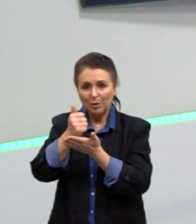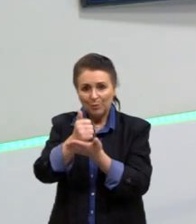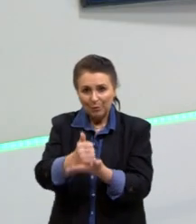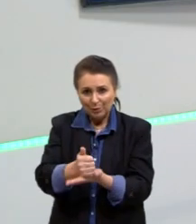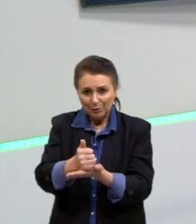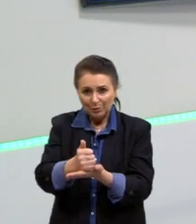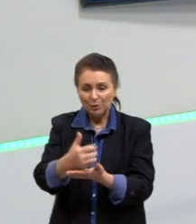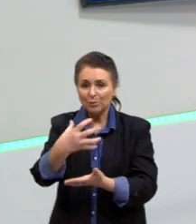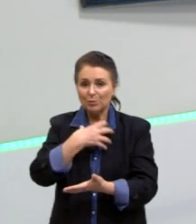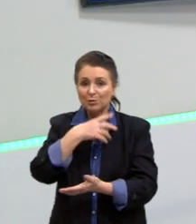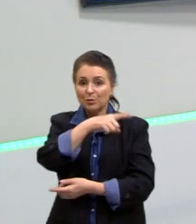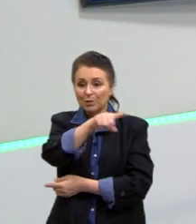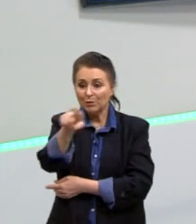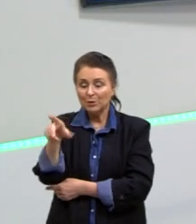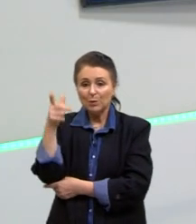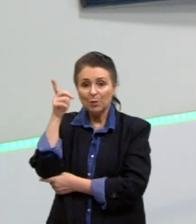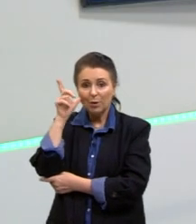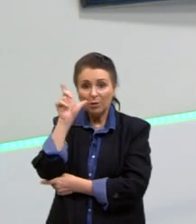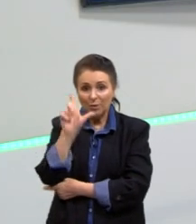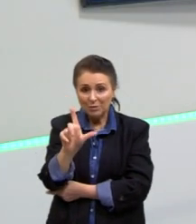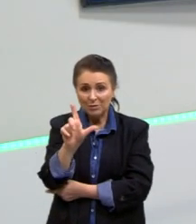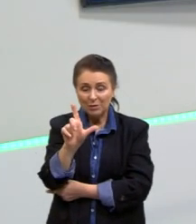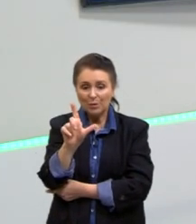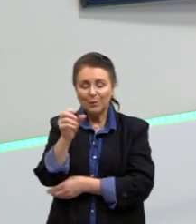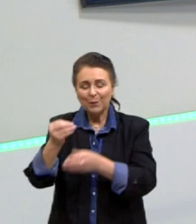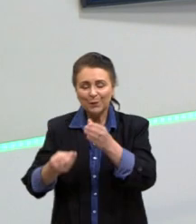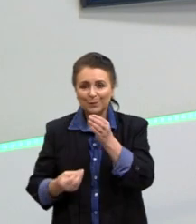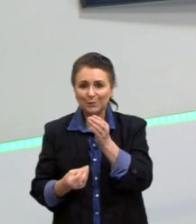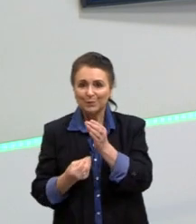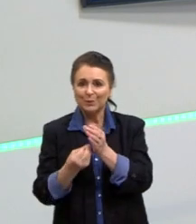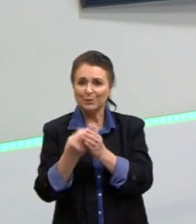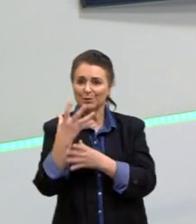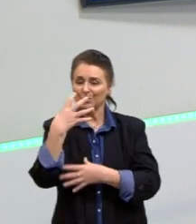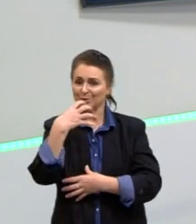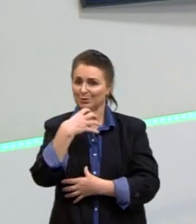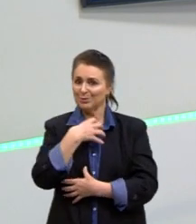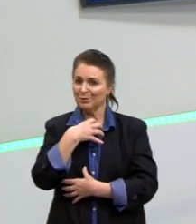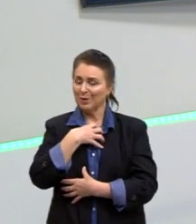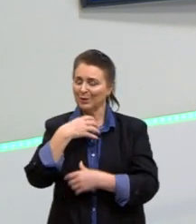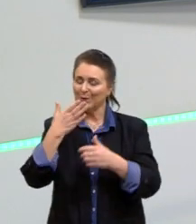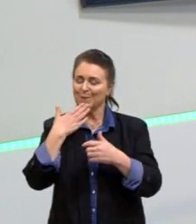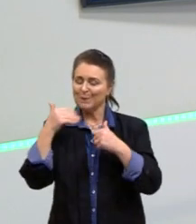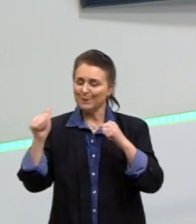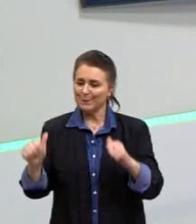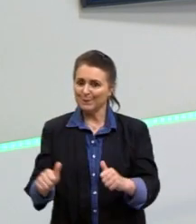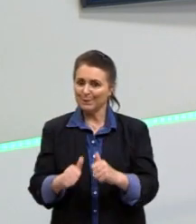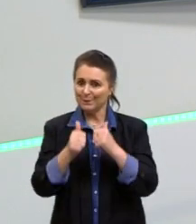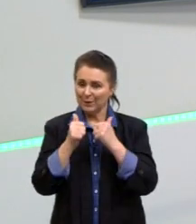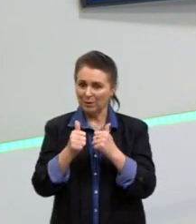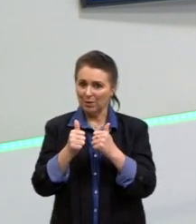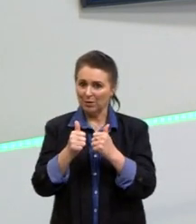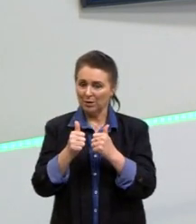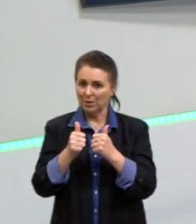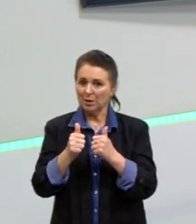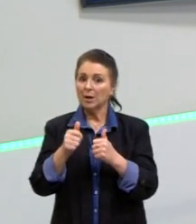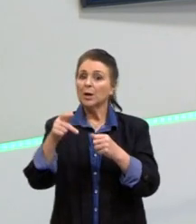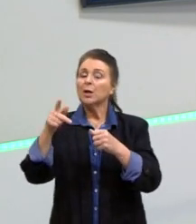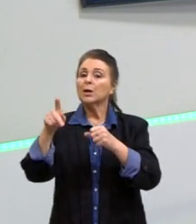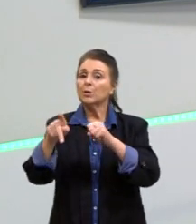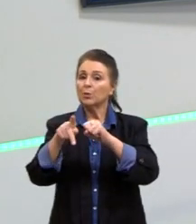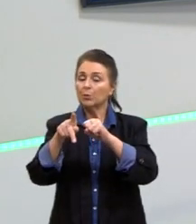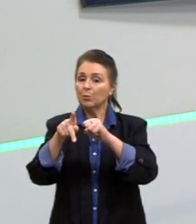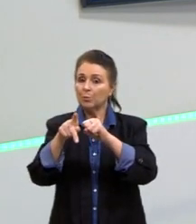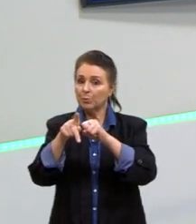que vocês consigam produzir de maneira melhor. E os pronomes relativos, para também não